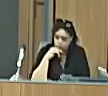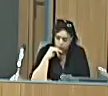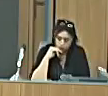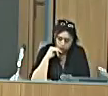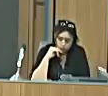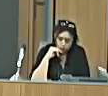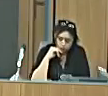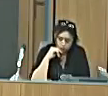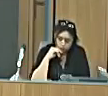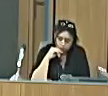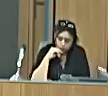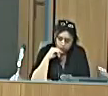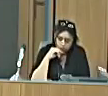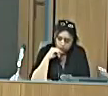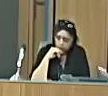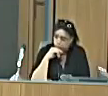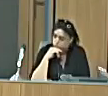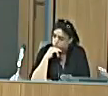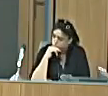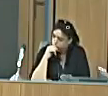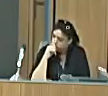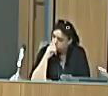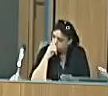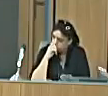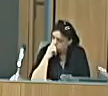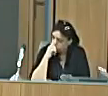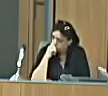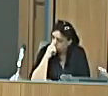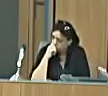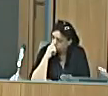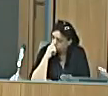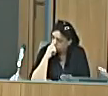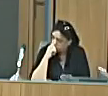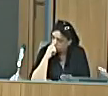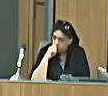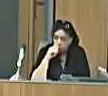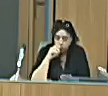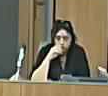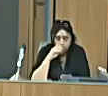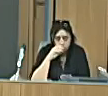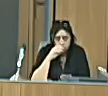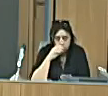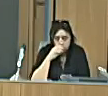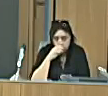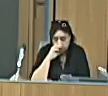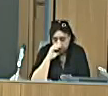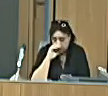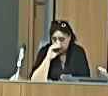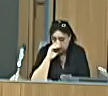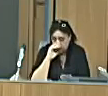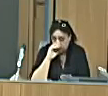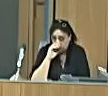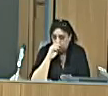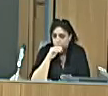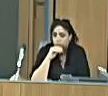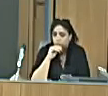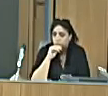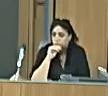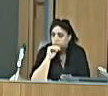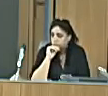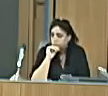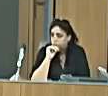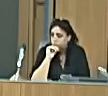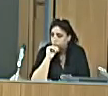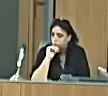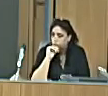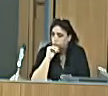população ou de quem está de fora acha que a gente está lidando com criança o sistema socioeducativo hoje ele não